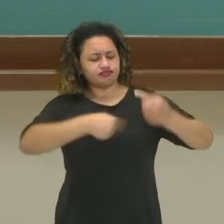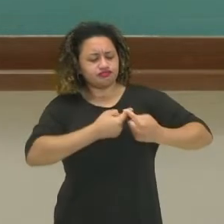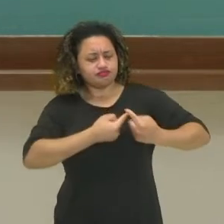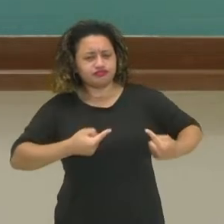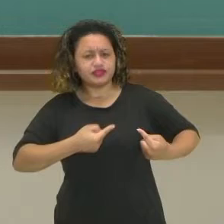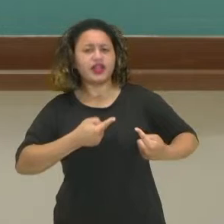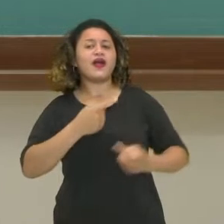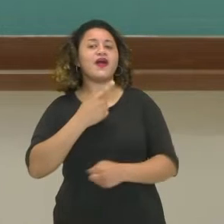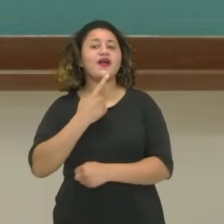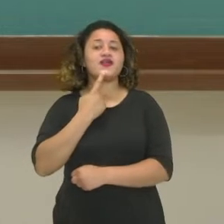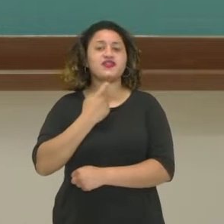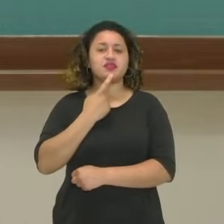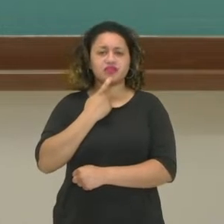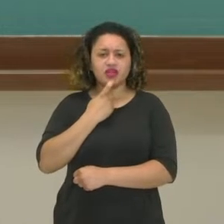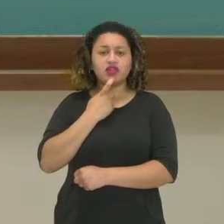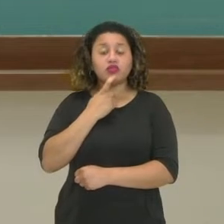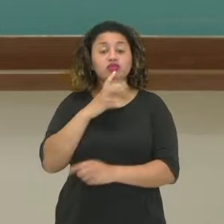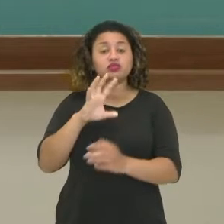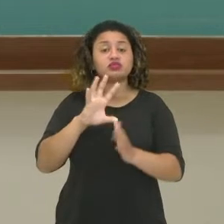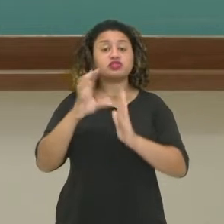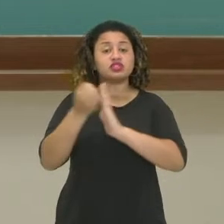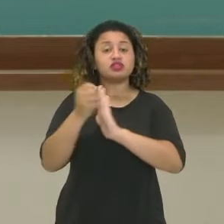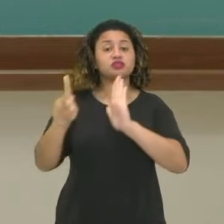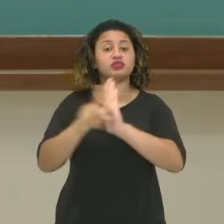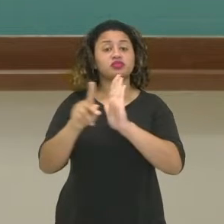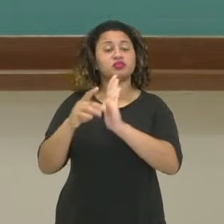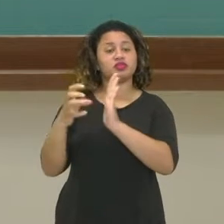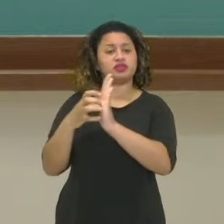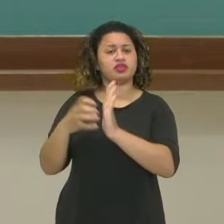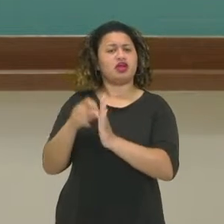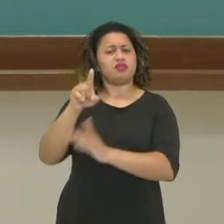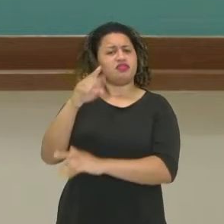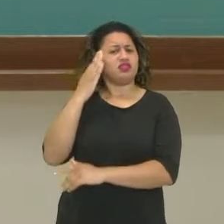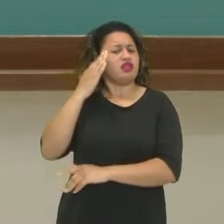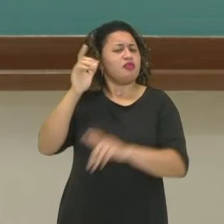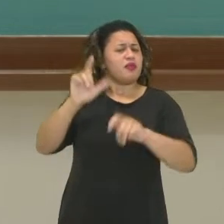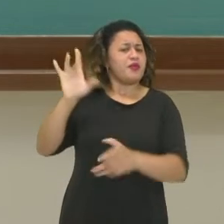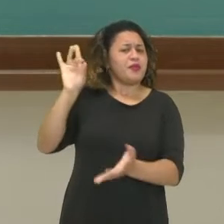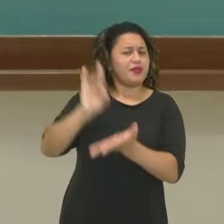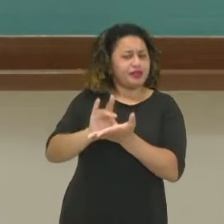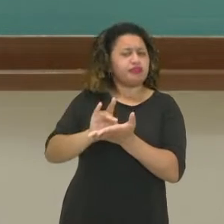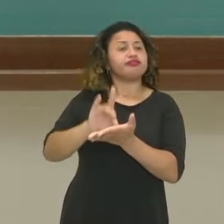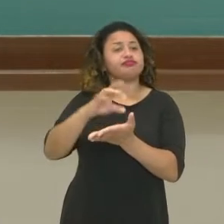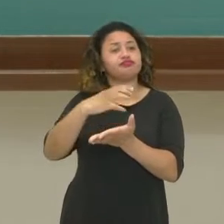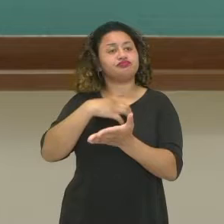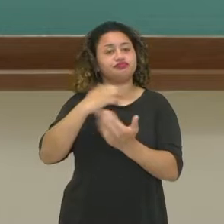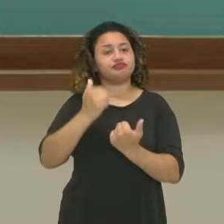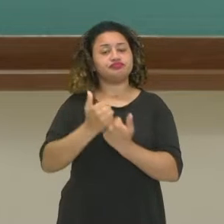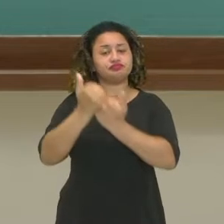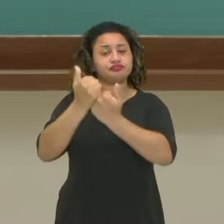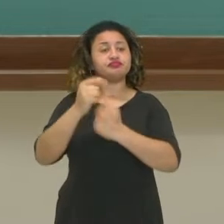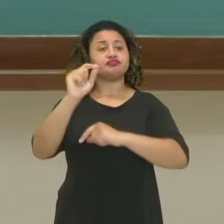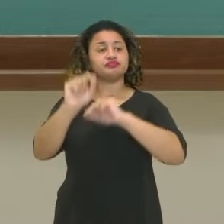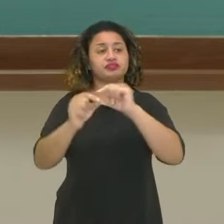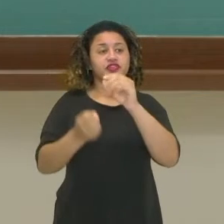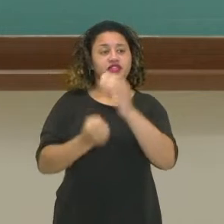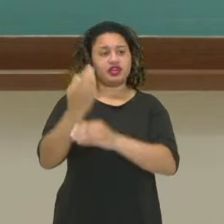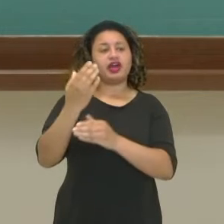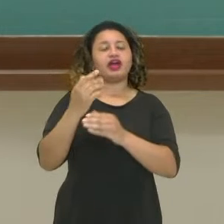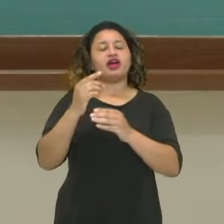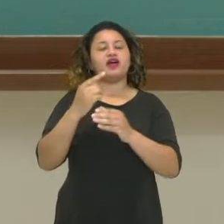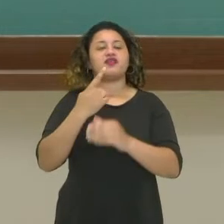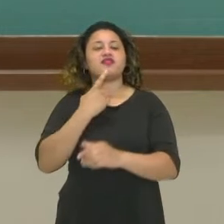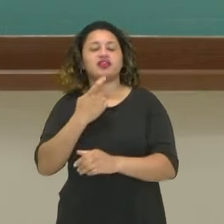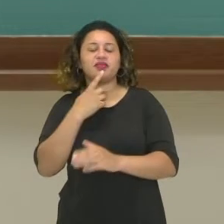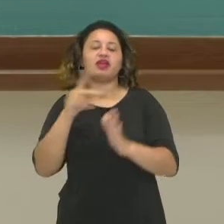Mas vocês sabem de onde ele veio? Esse laço vermelho ele surgiu como uma forma de apoio, né? O vermelho é ligado